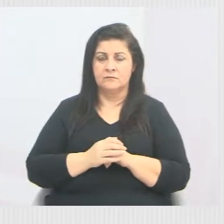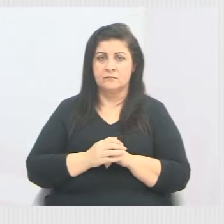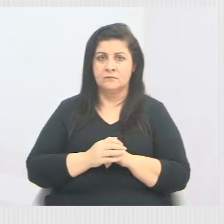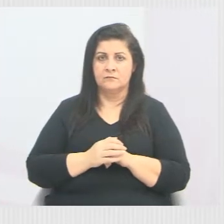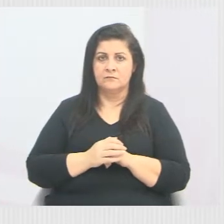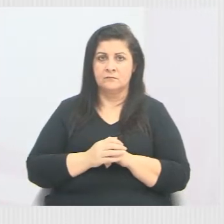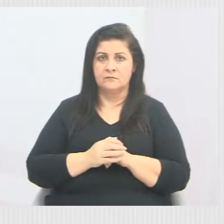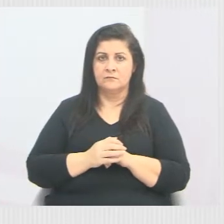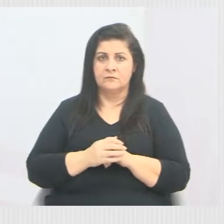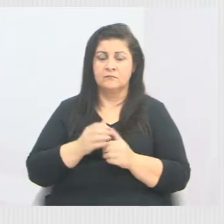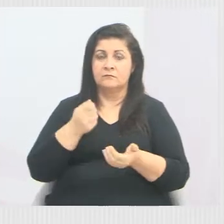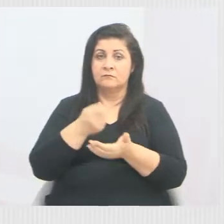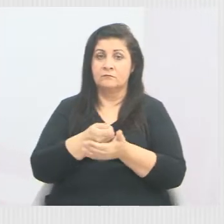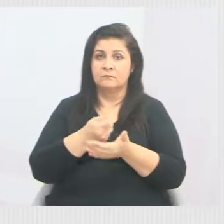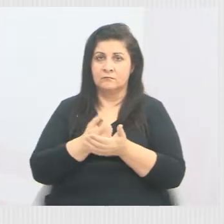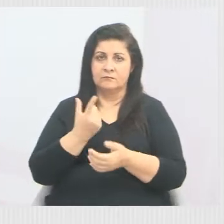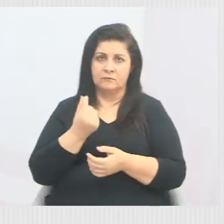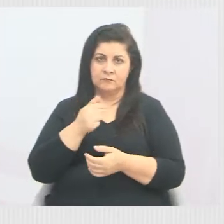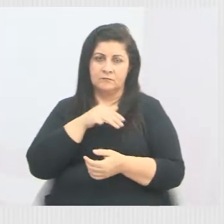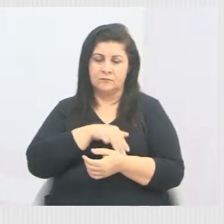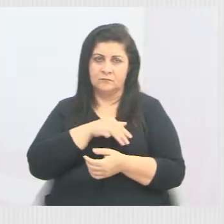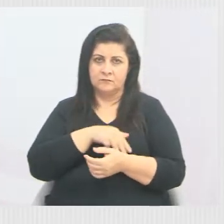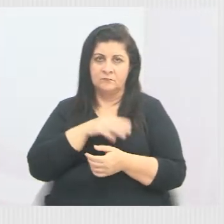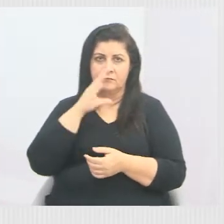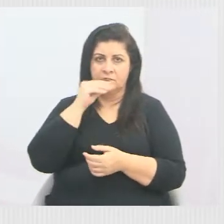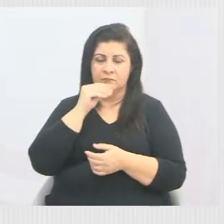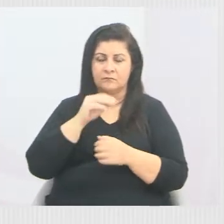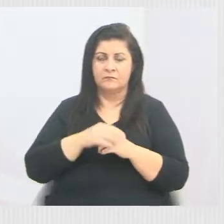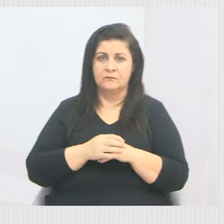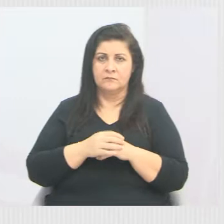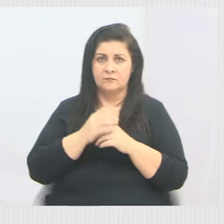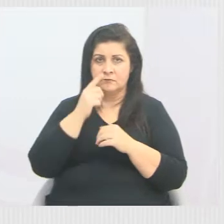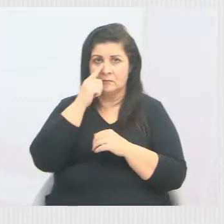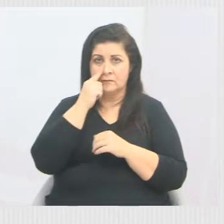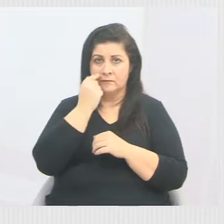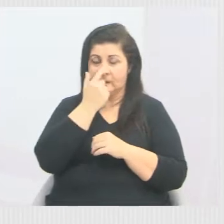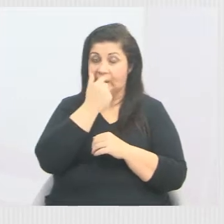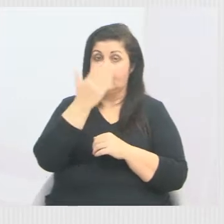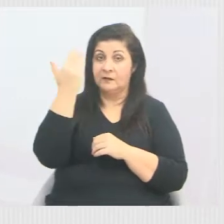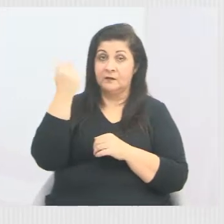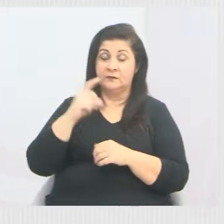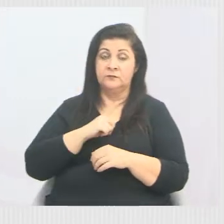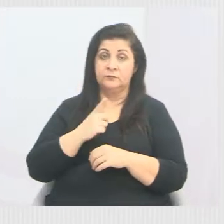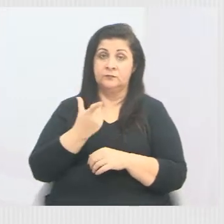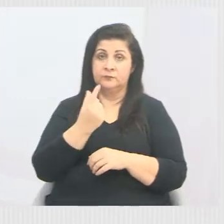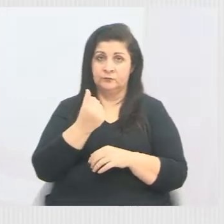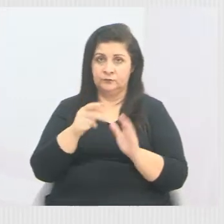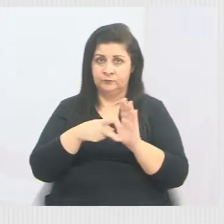referente aos gastos com o pessoal, sobre uma receita corrente líquida de